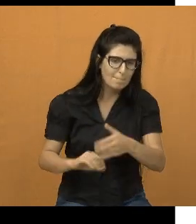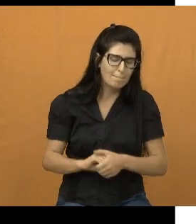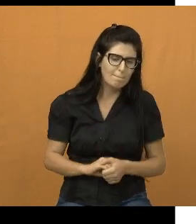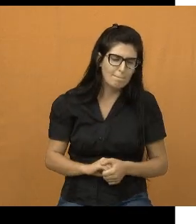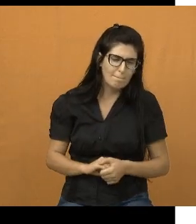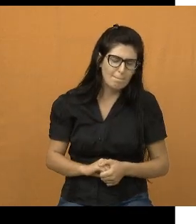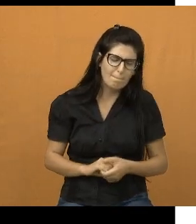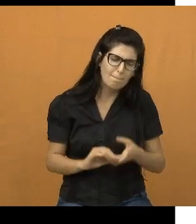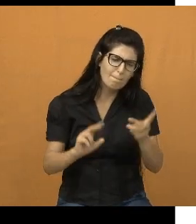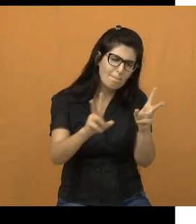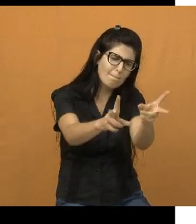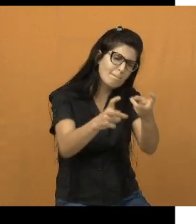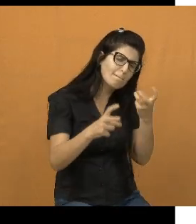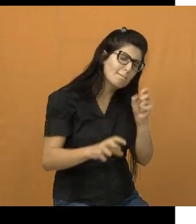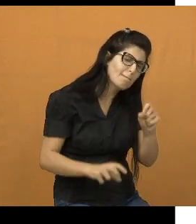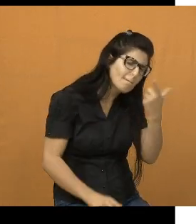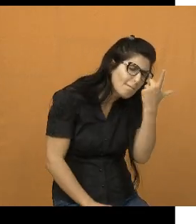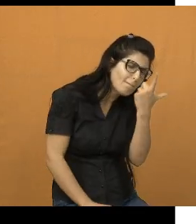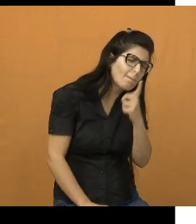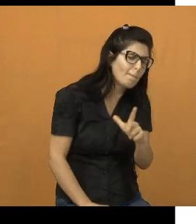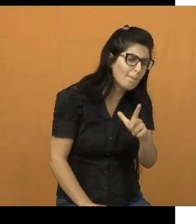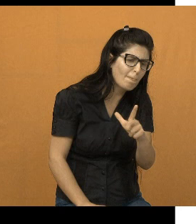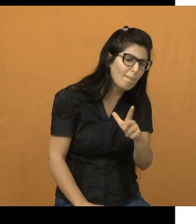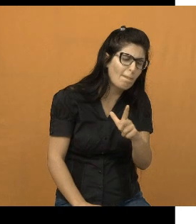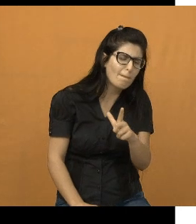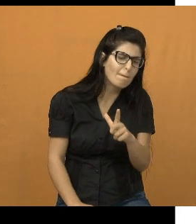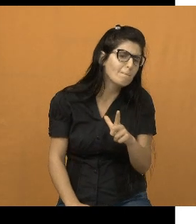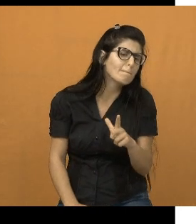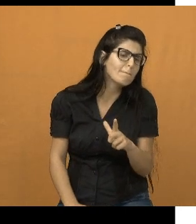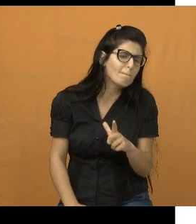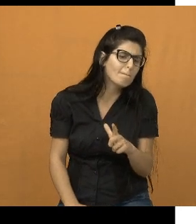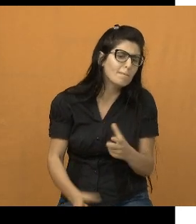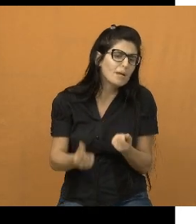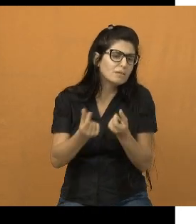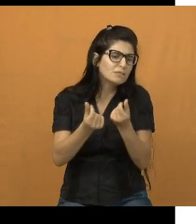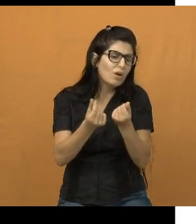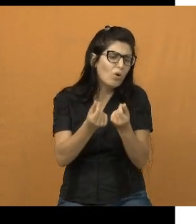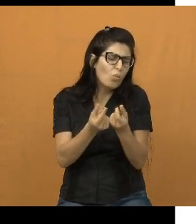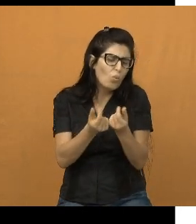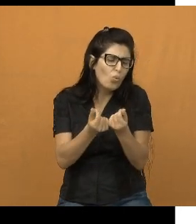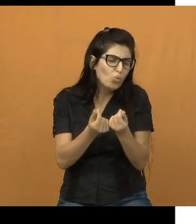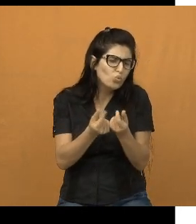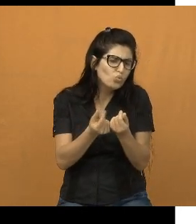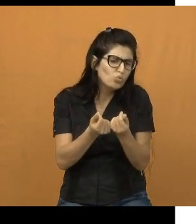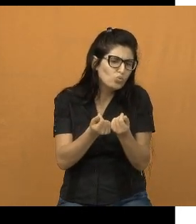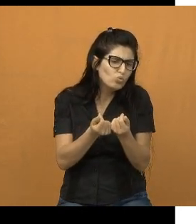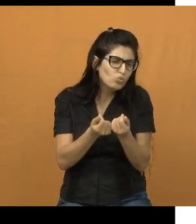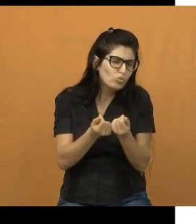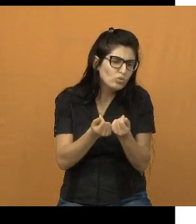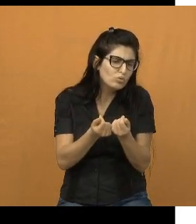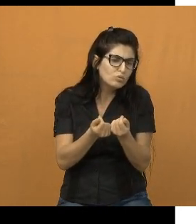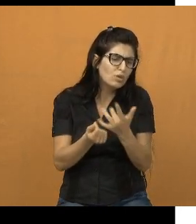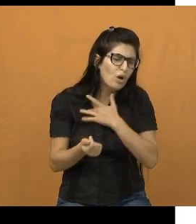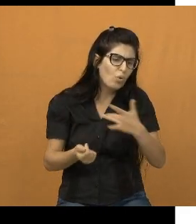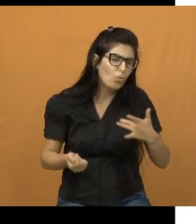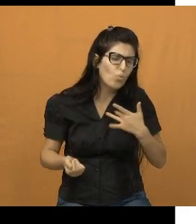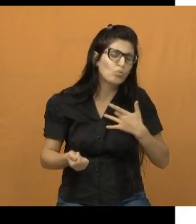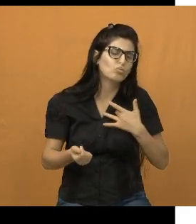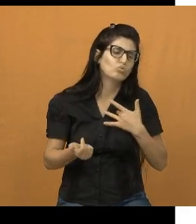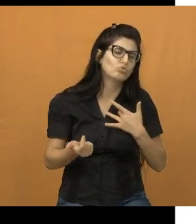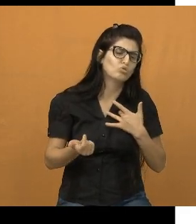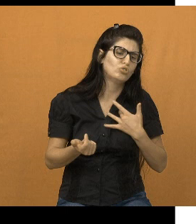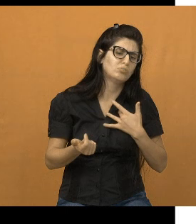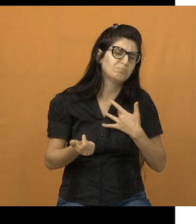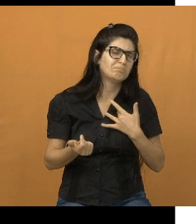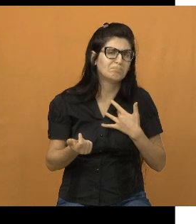gente conseguiu manter os recursos da saúde e até em percentual nós passamos para 30%.